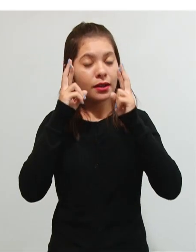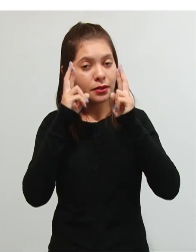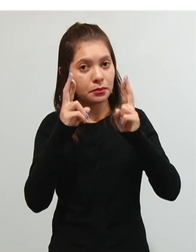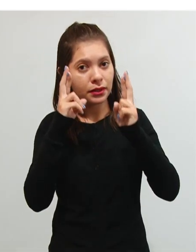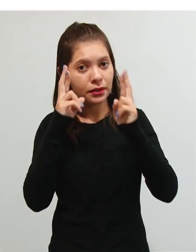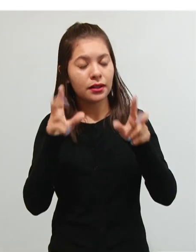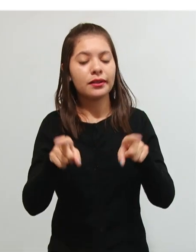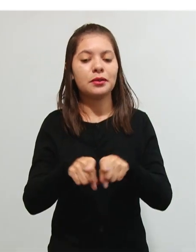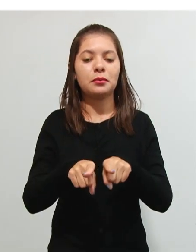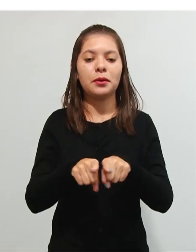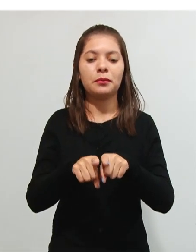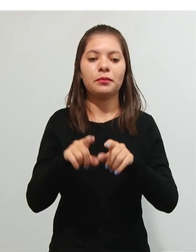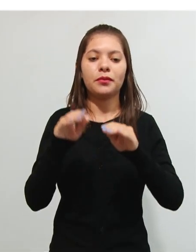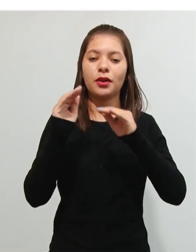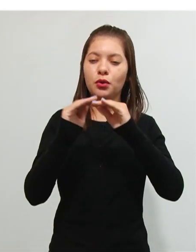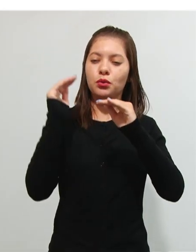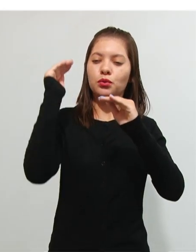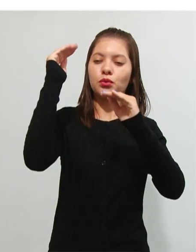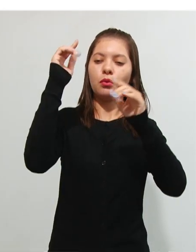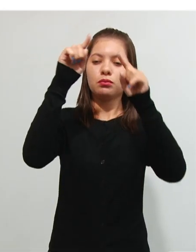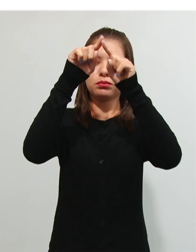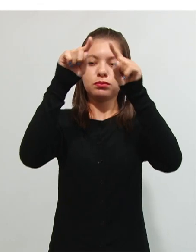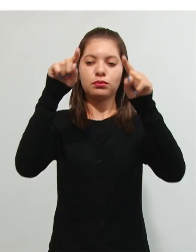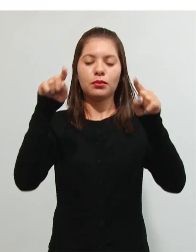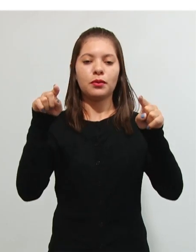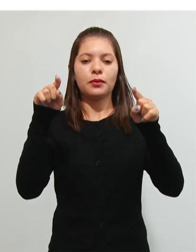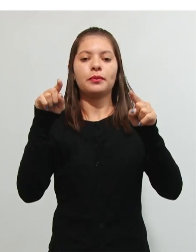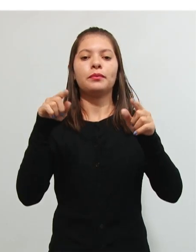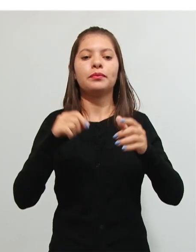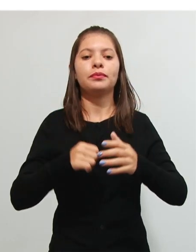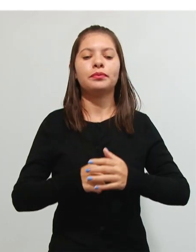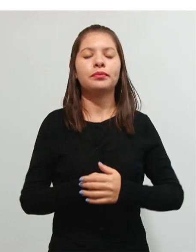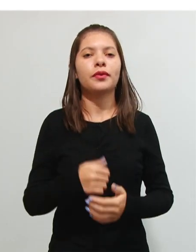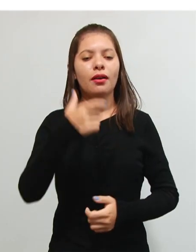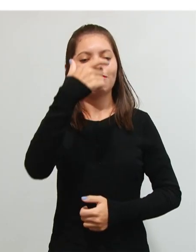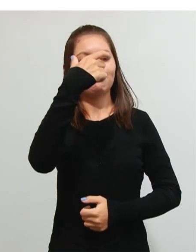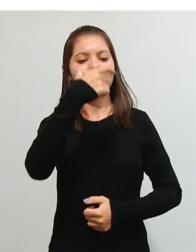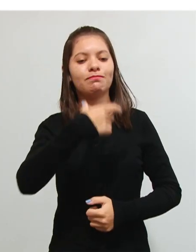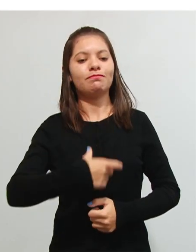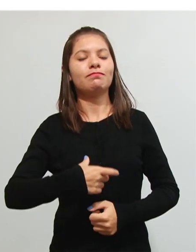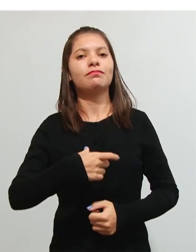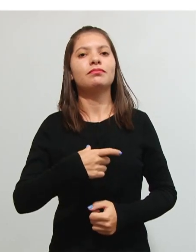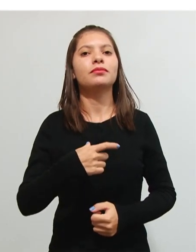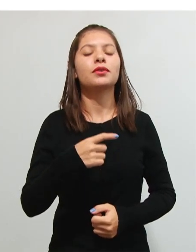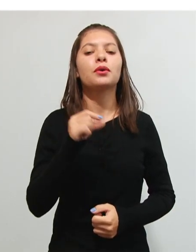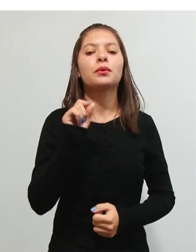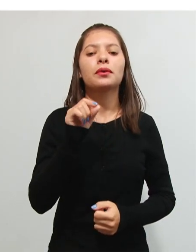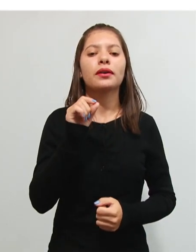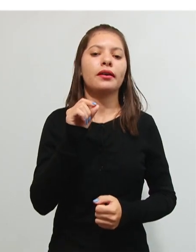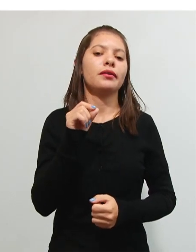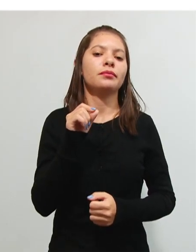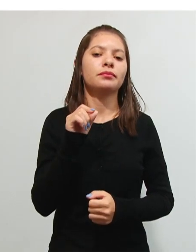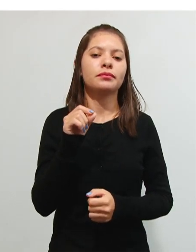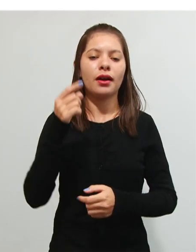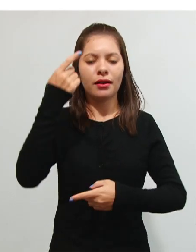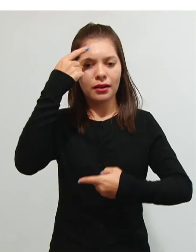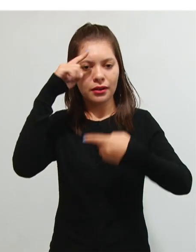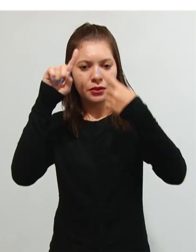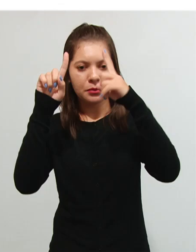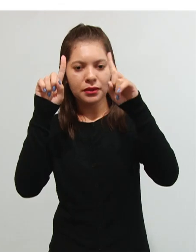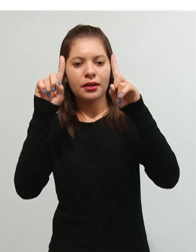outros. E o topo da pirâmide é a realização pessoal, que aí tem a ver com a moralidade,